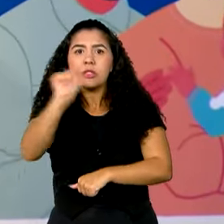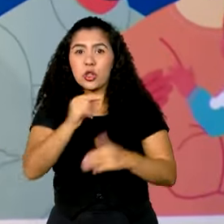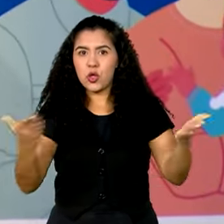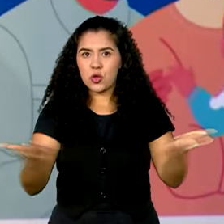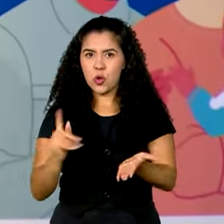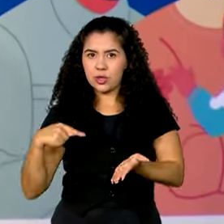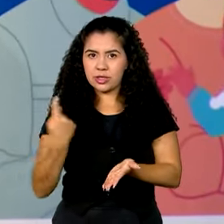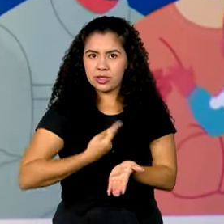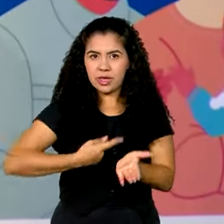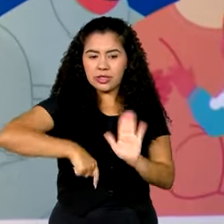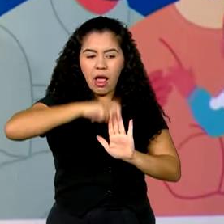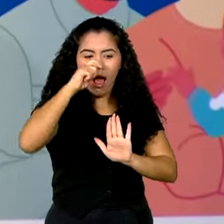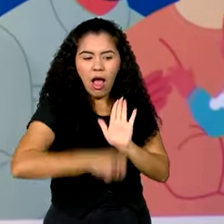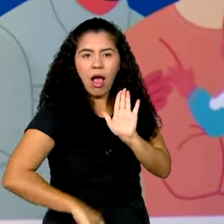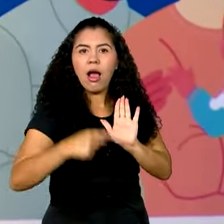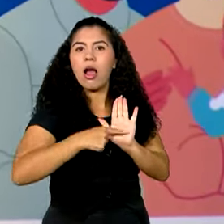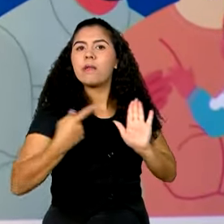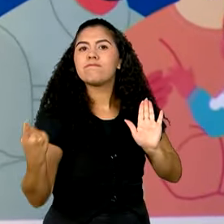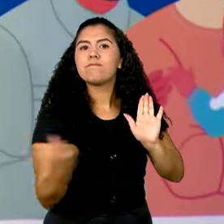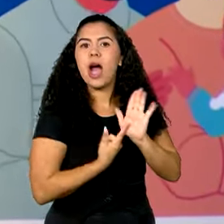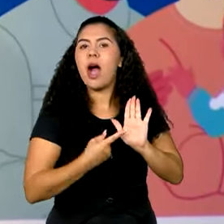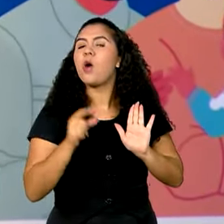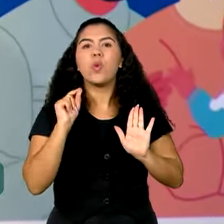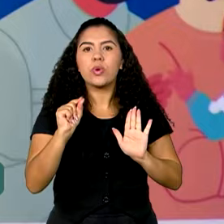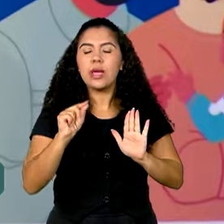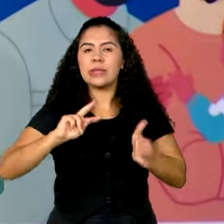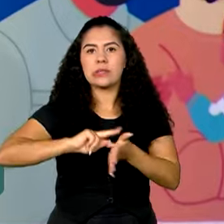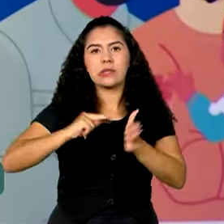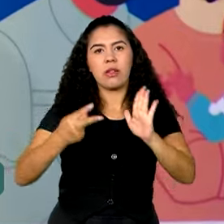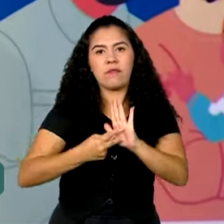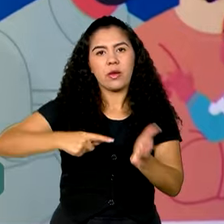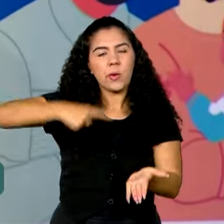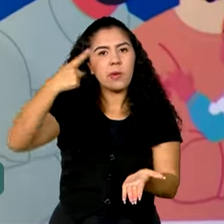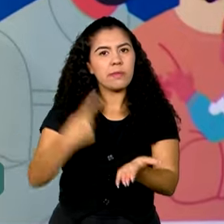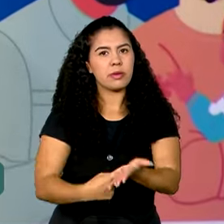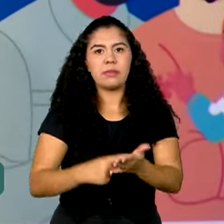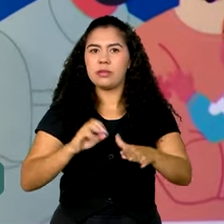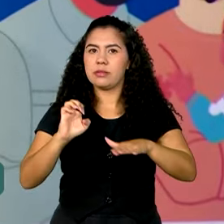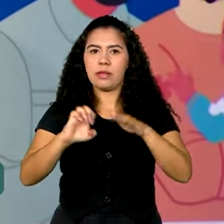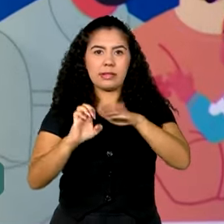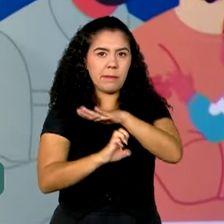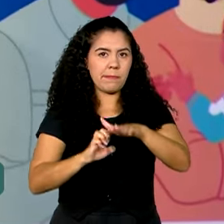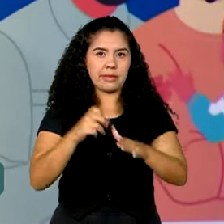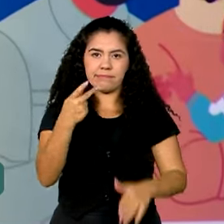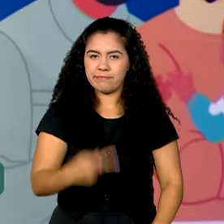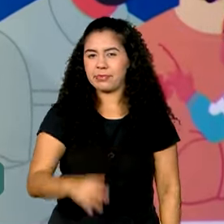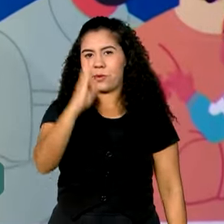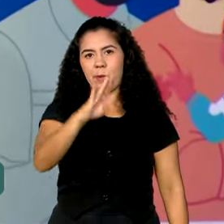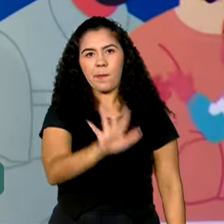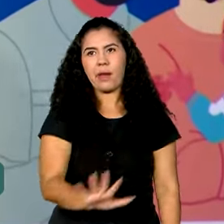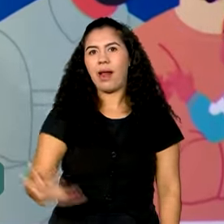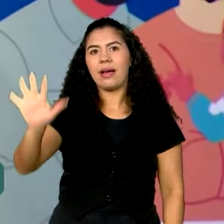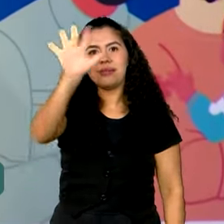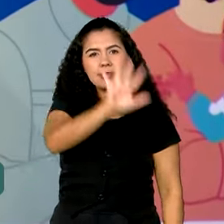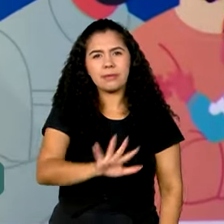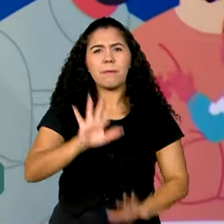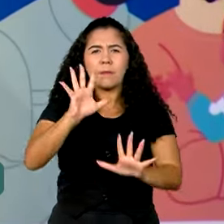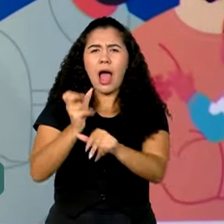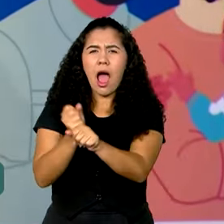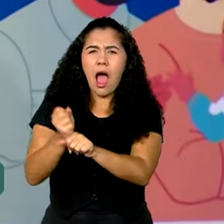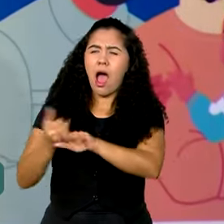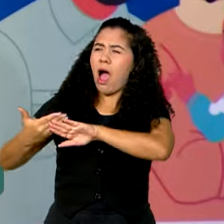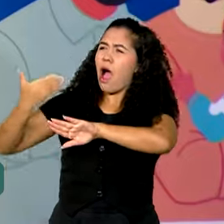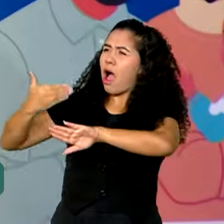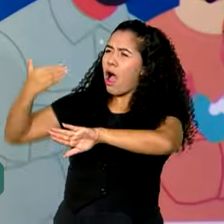representa um marco na trajetória das empresas públicas do Brasil. Ao longo dos últimos anos,